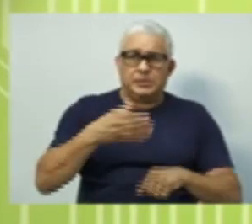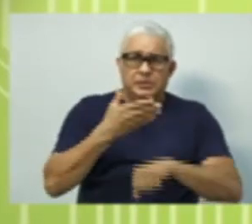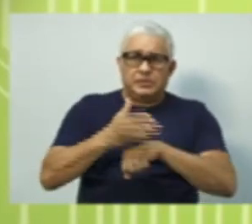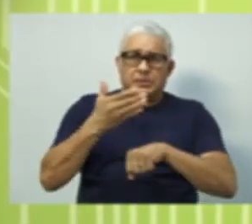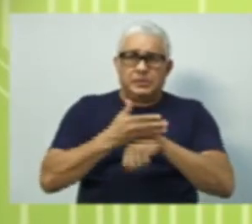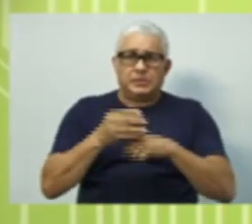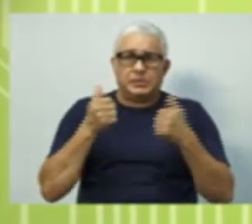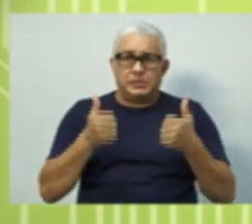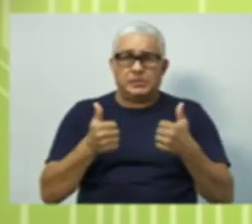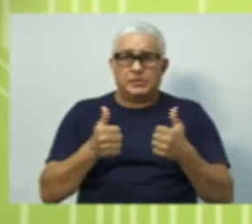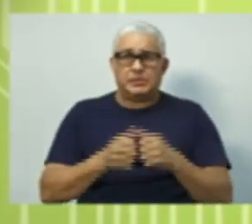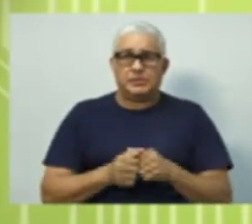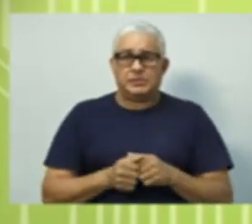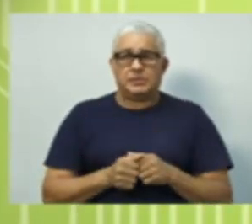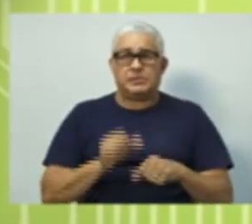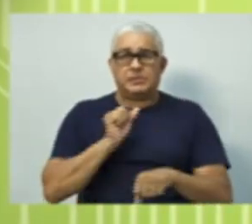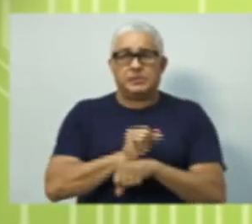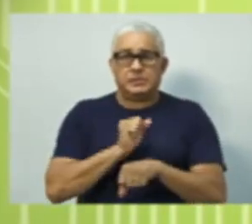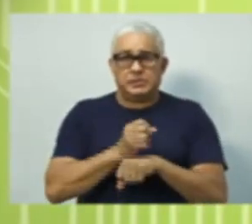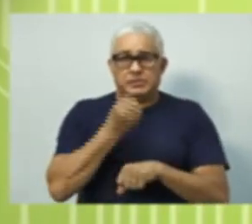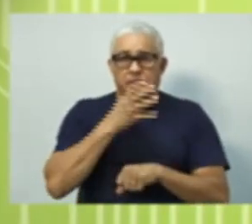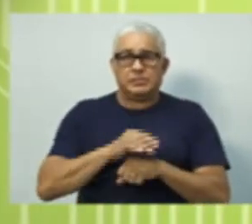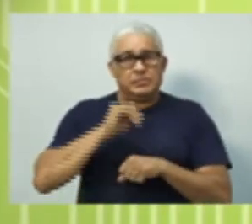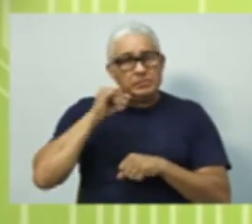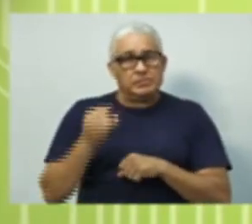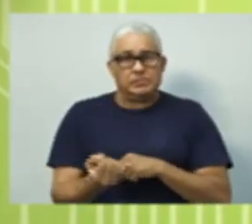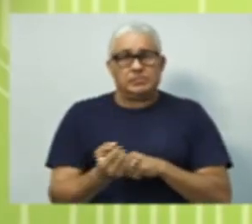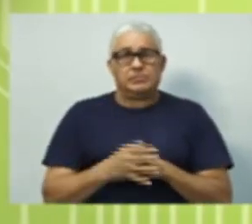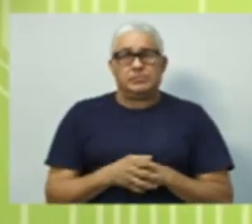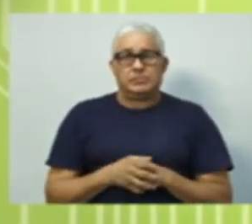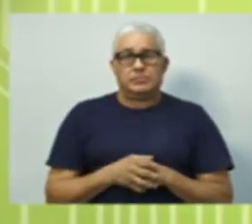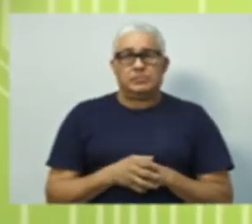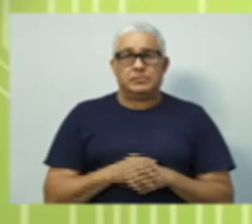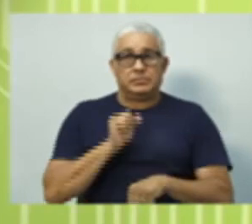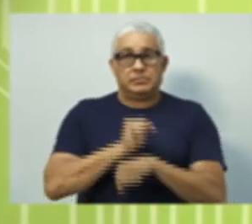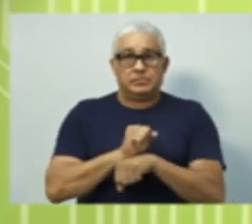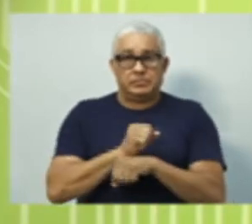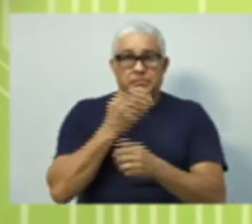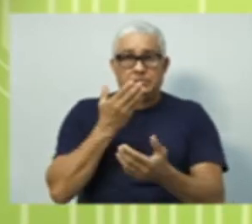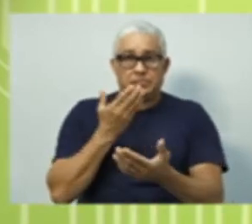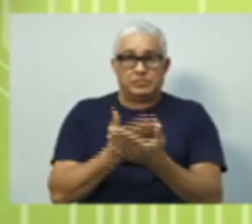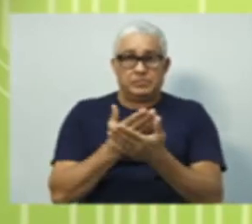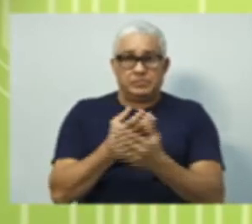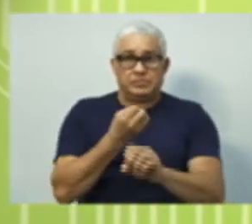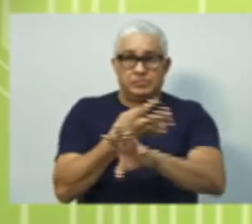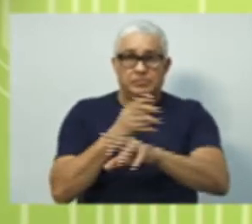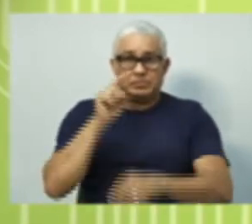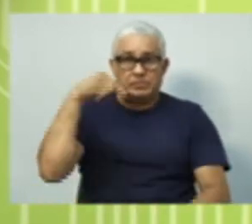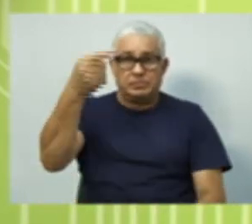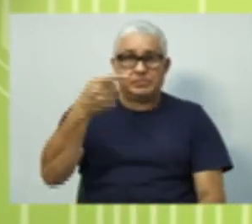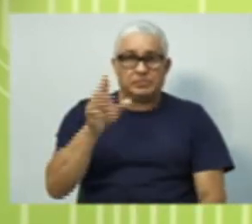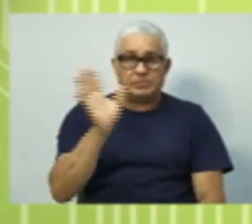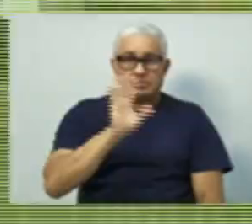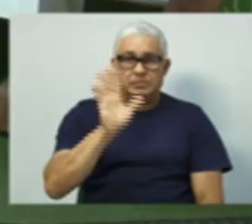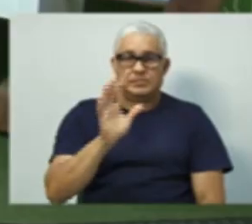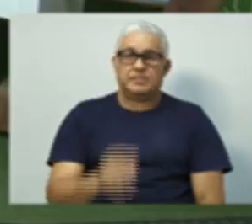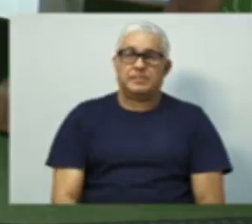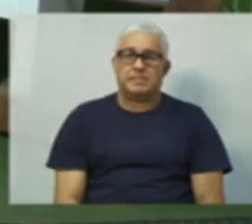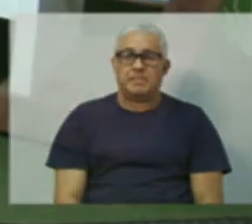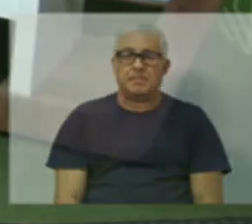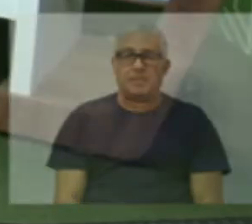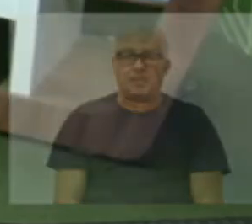pensamos no nosso orçamento doméstico, aí a coisa fica mais sob controle. Agora vamos pensar um pouco numa coisa